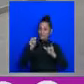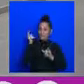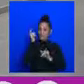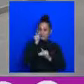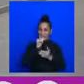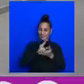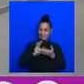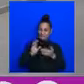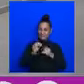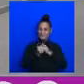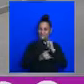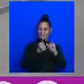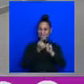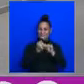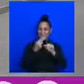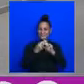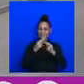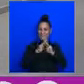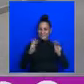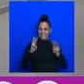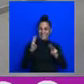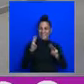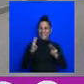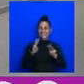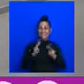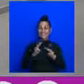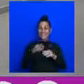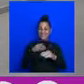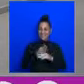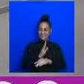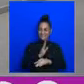na página da Caixa. É só acessar loterias.caixa.gov.br.